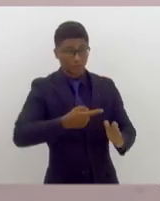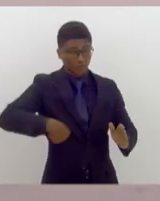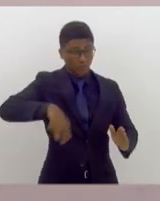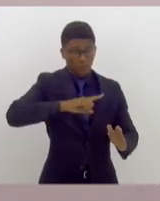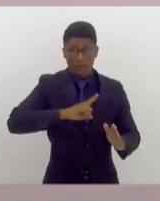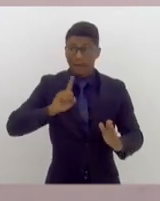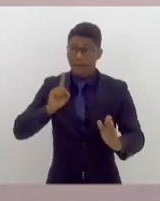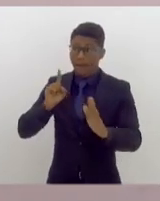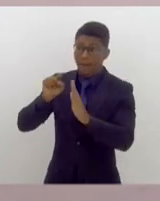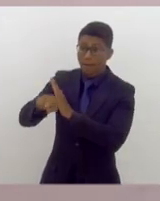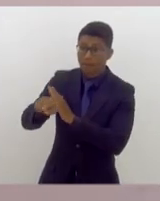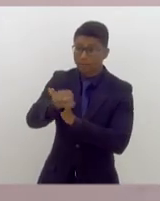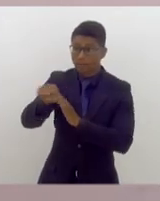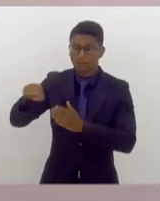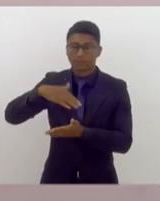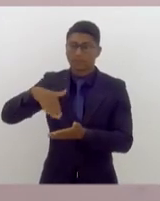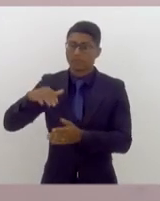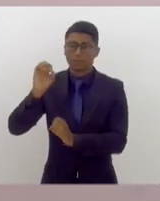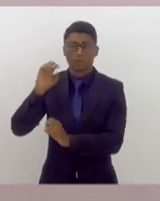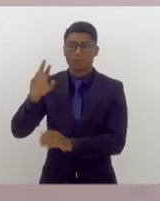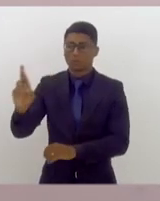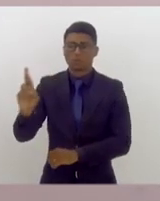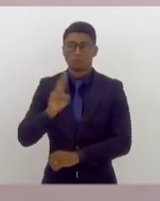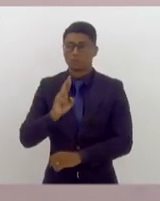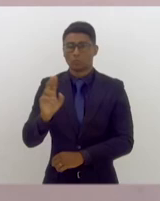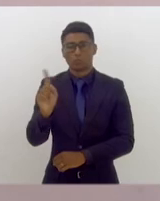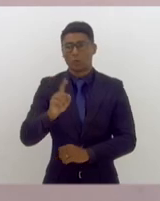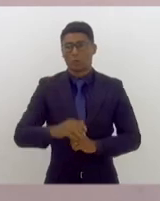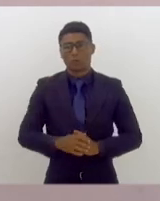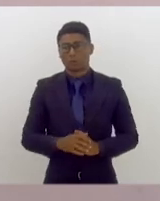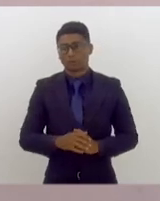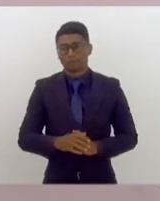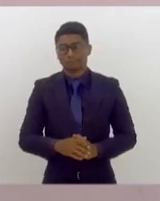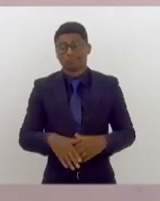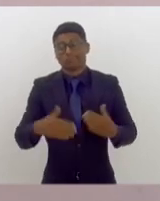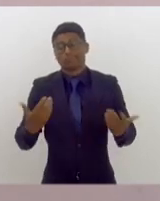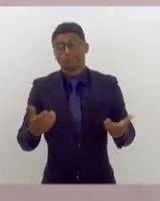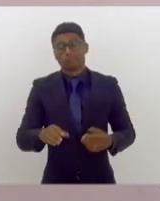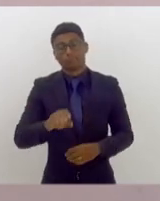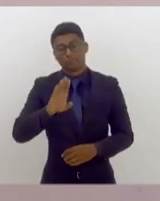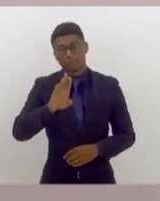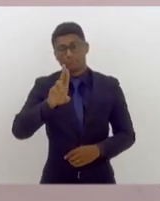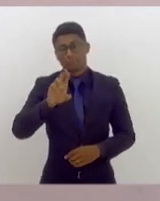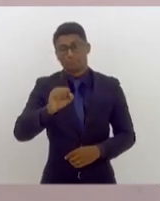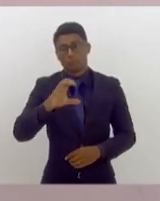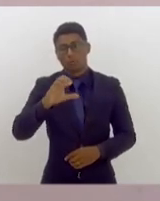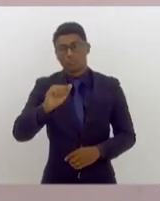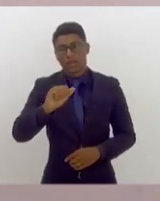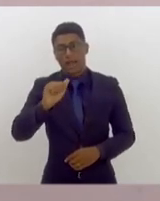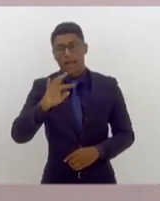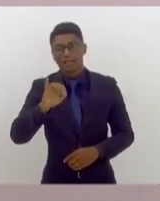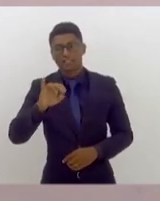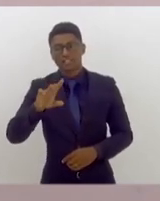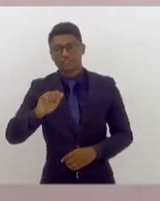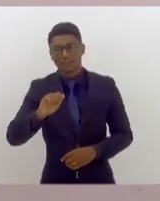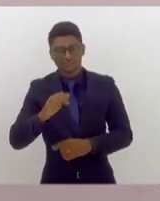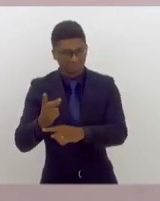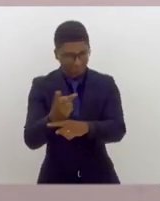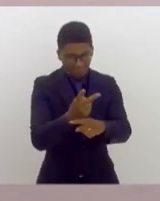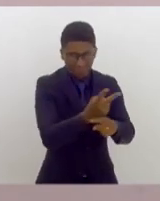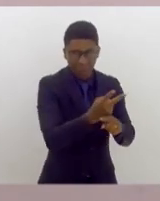resposta. Então, hoje, tudo que a busca ativa está estruturada é através disso. A gente não sabe